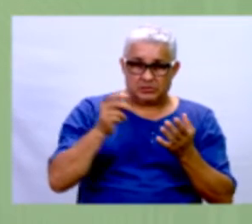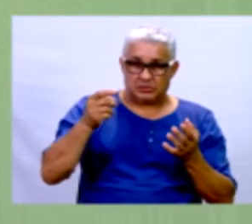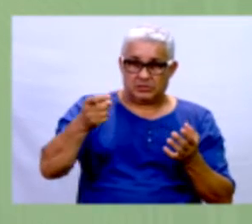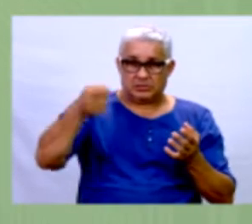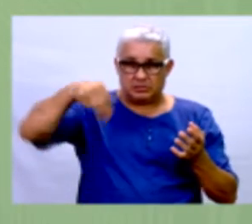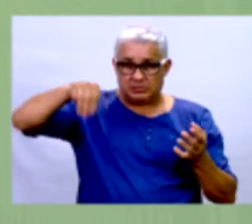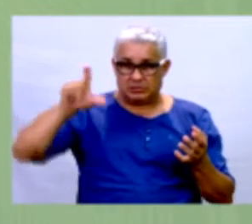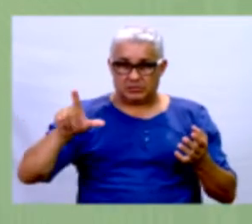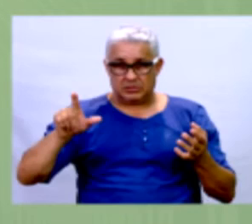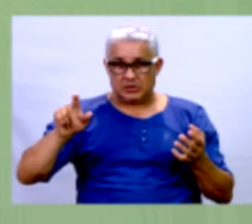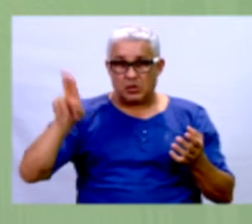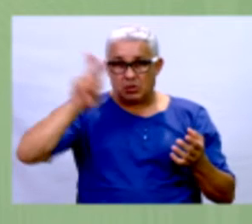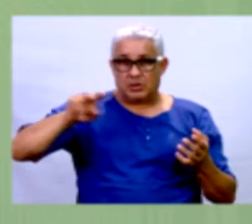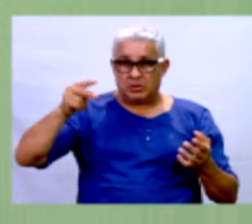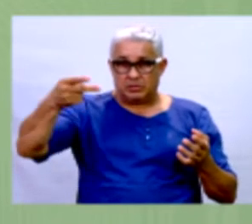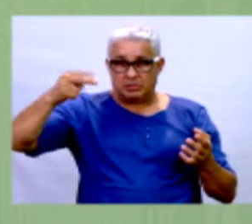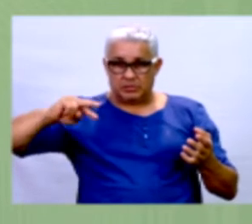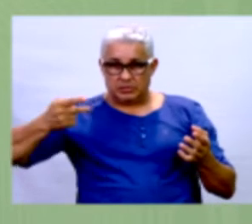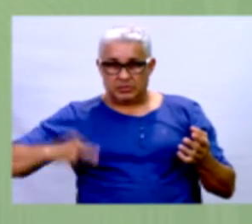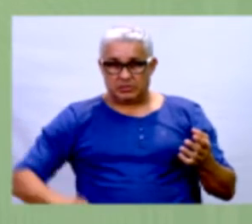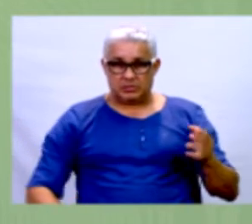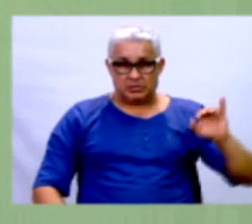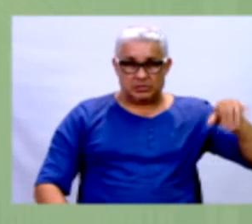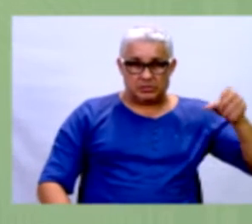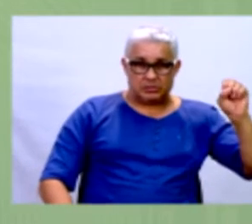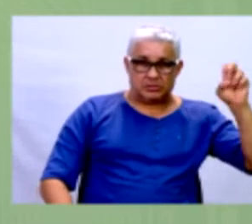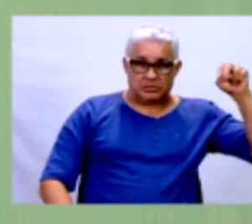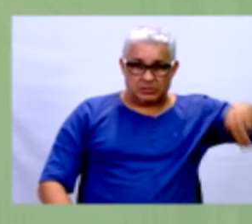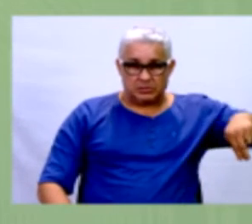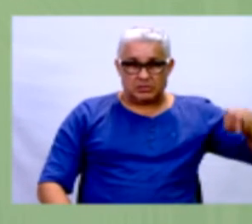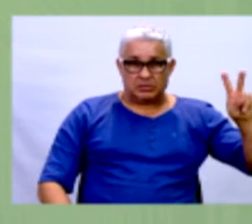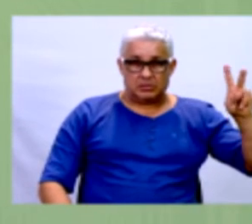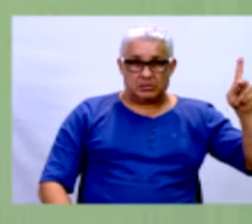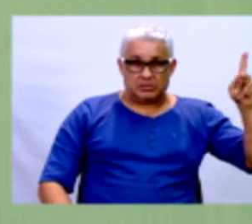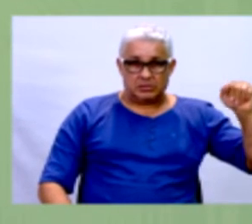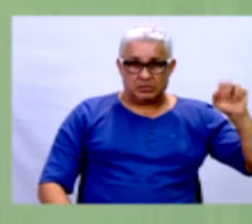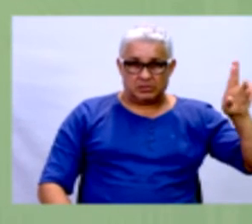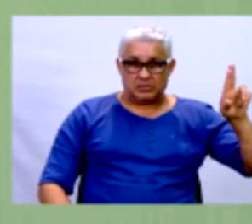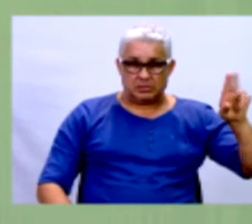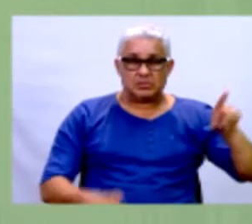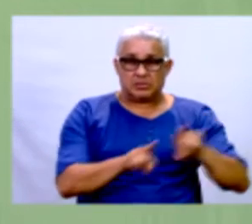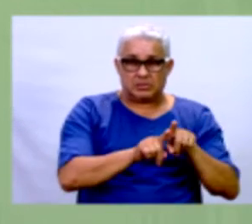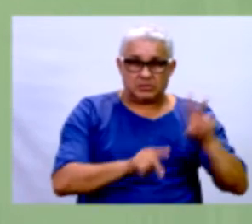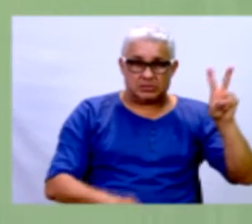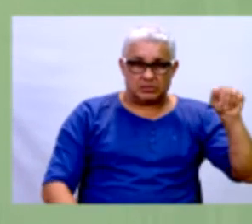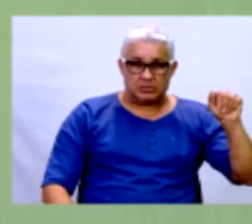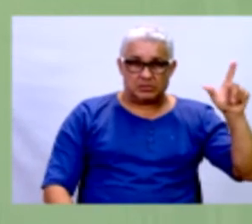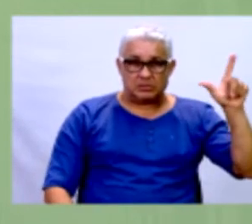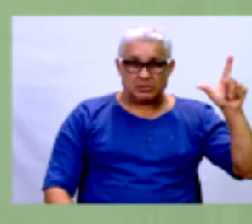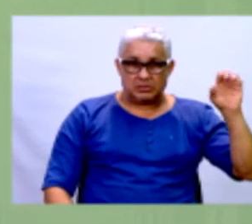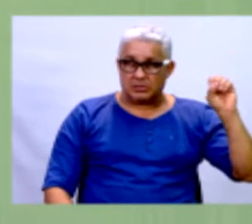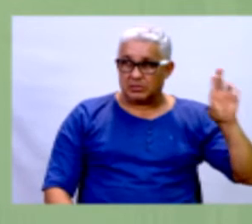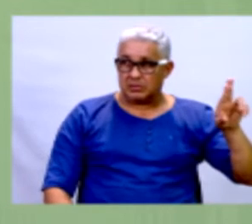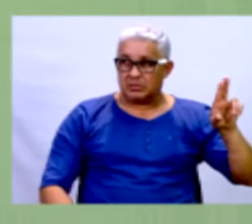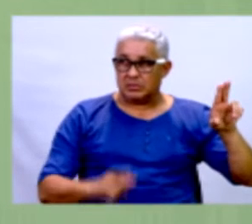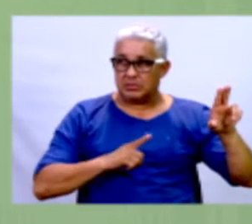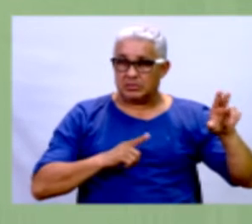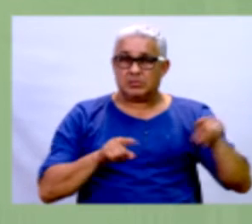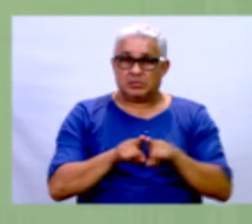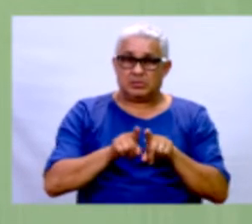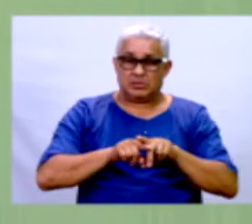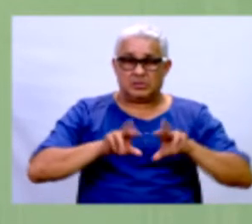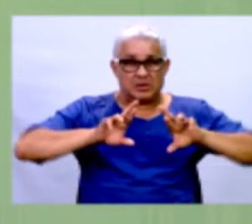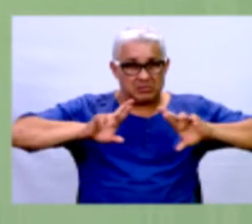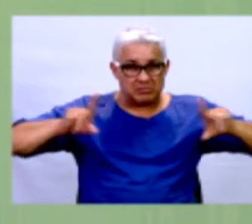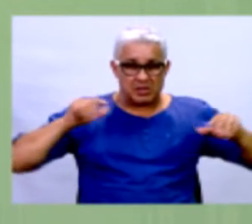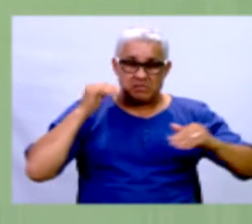utiliza tags, né? E o JSON utiliza o par, chave e valor que a gente viu, né? E aí a gente tem a questão na diferença do